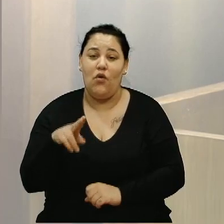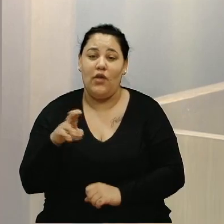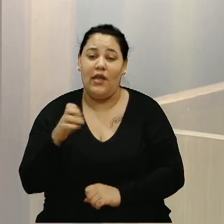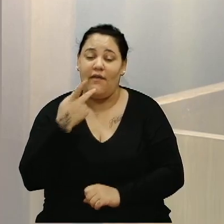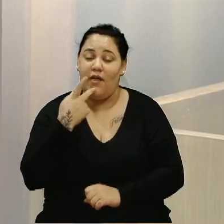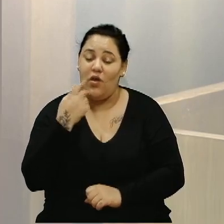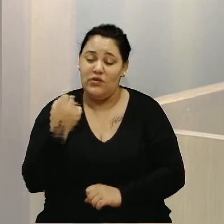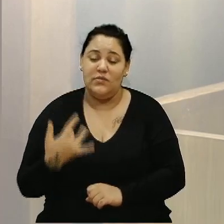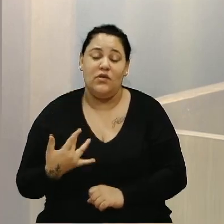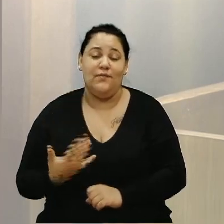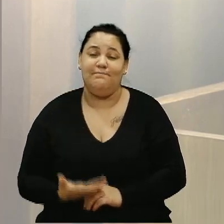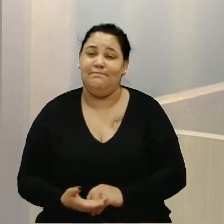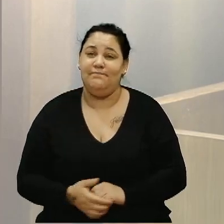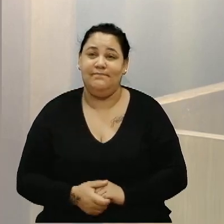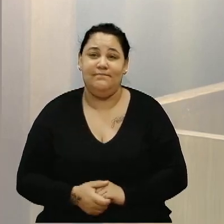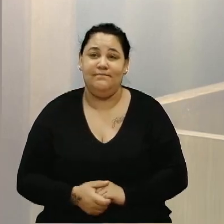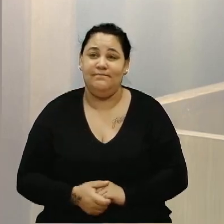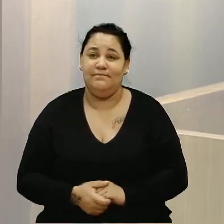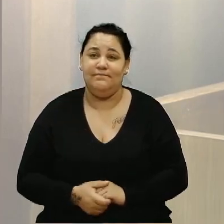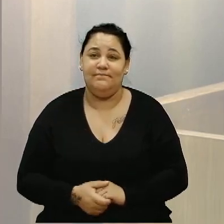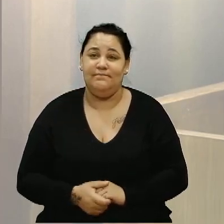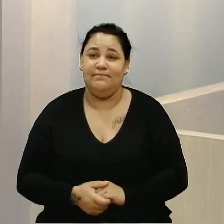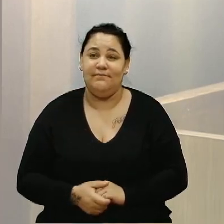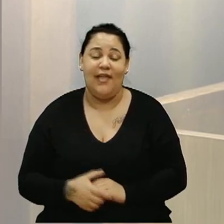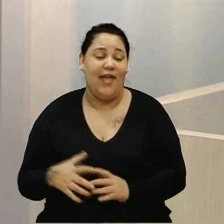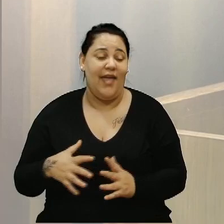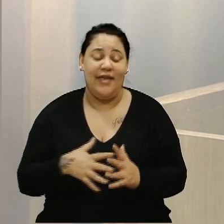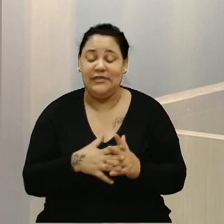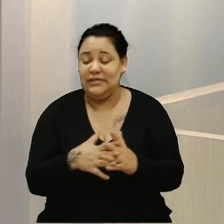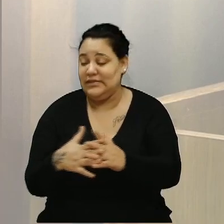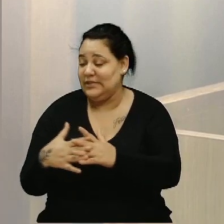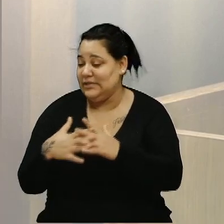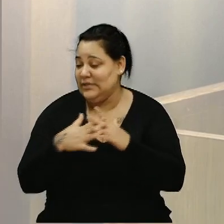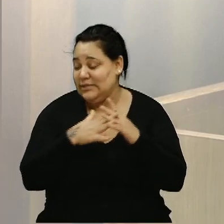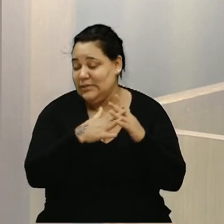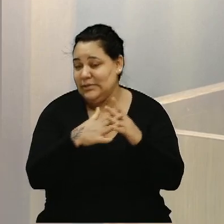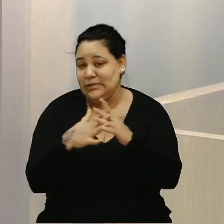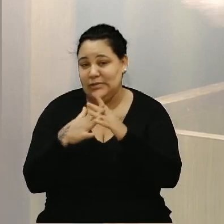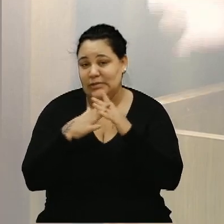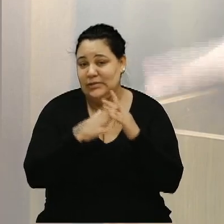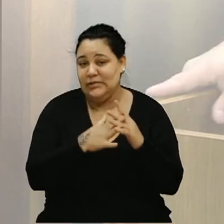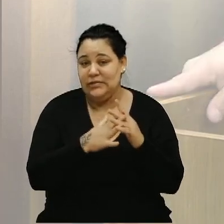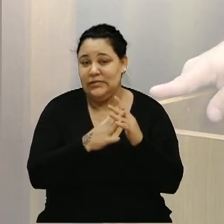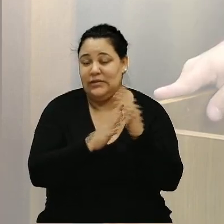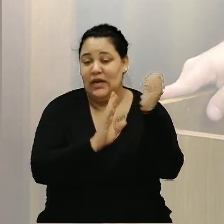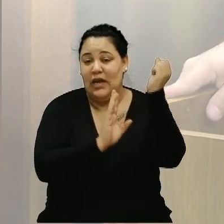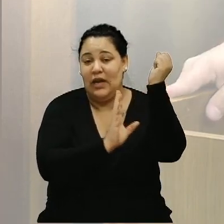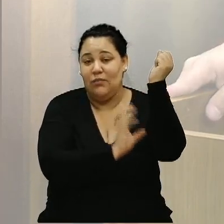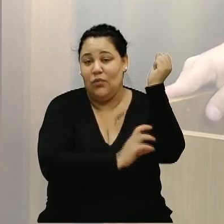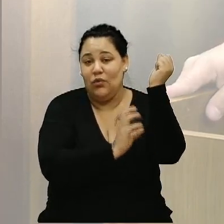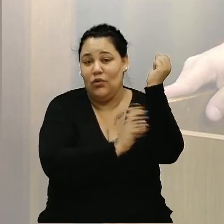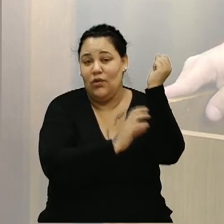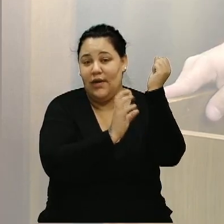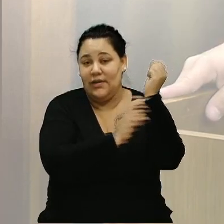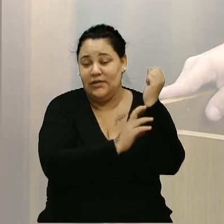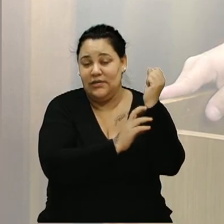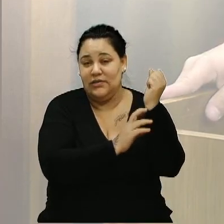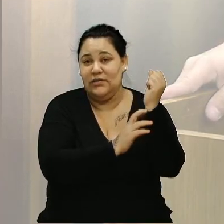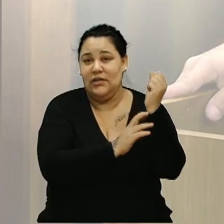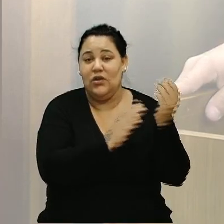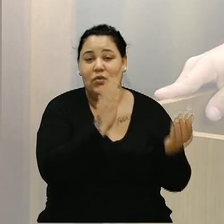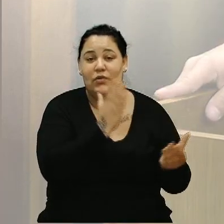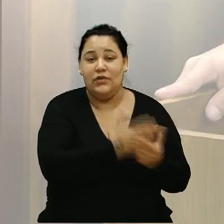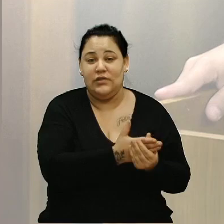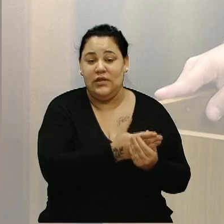É o caos, a burocracia e o processo do Estado do Rio Grande do